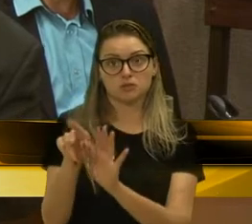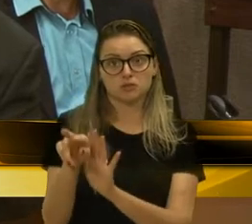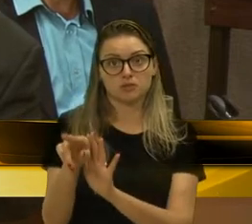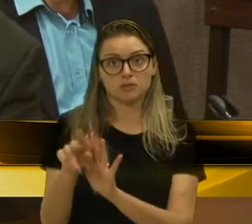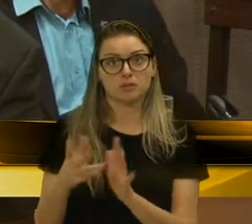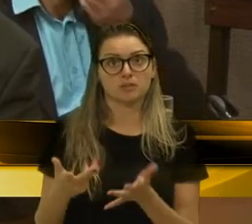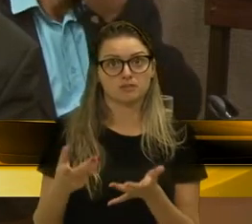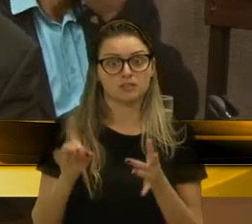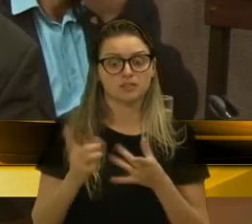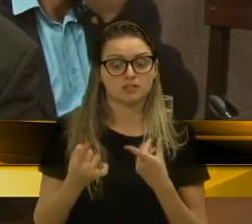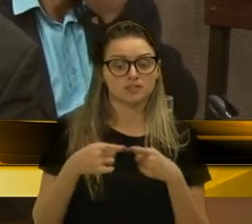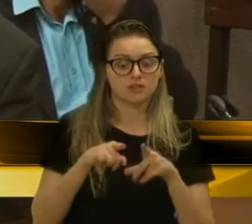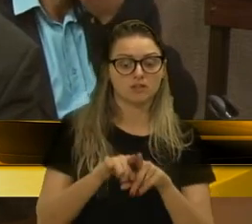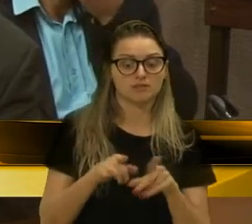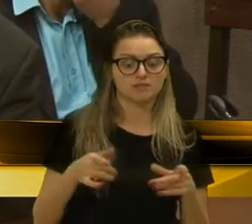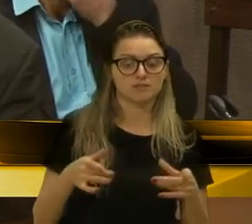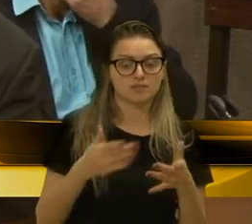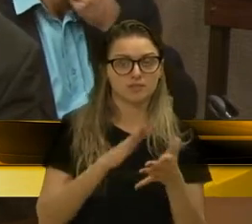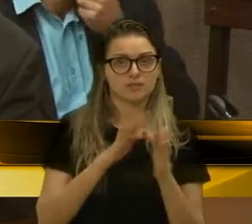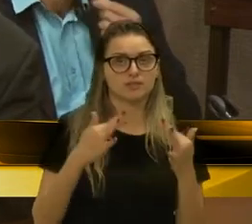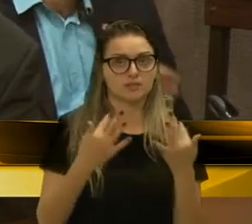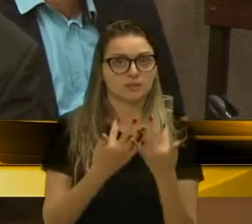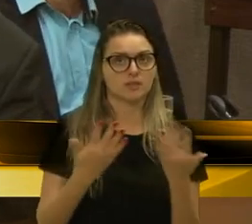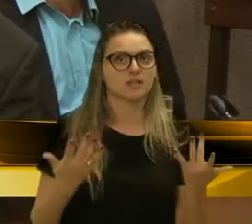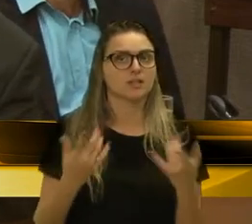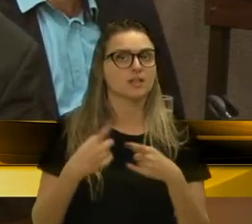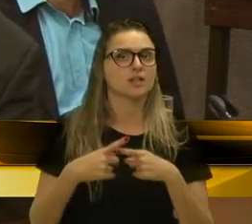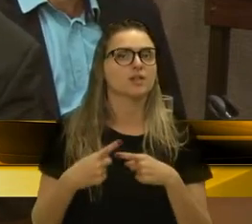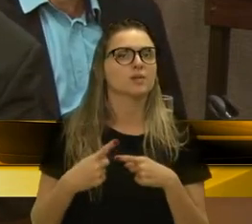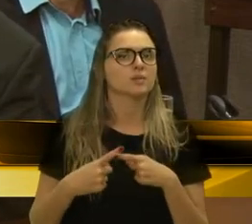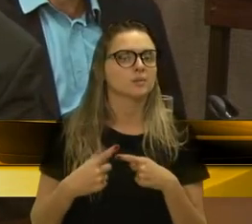de um laço familiar bem forte, por que não